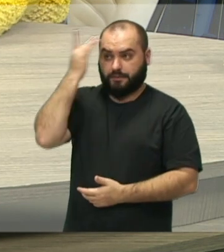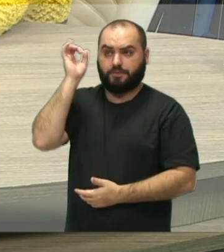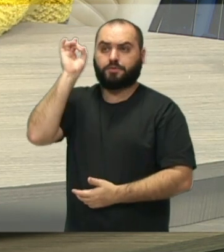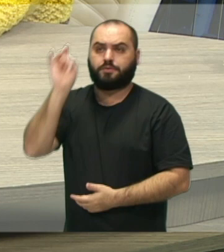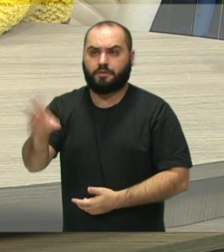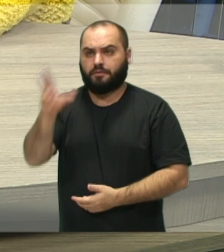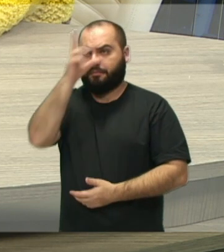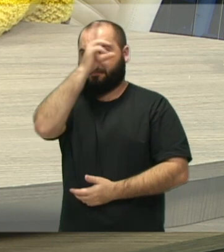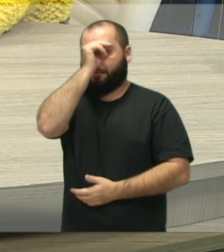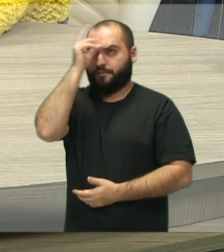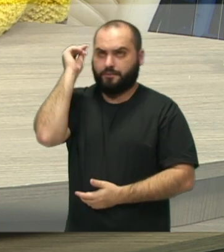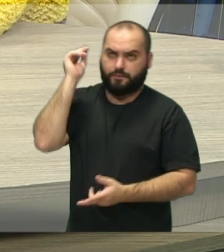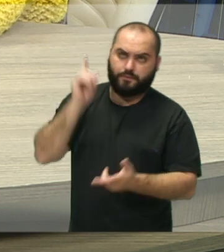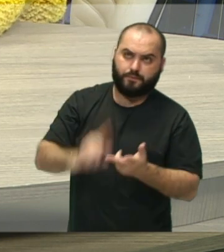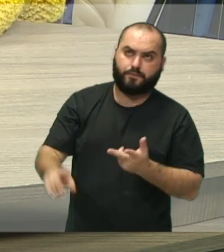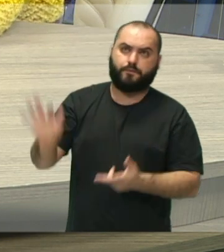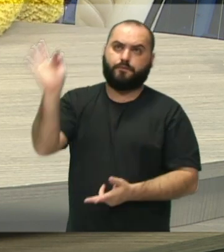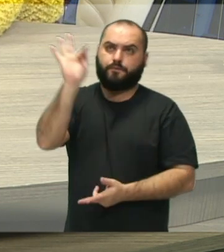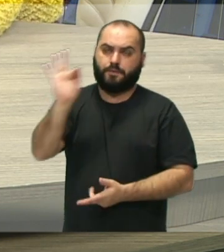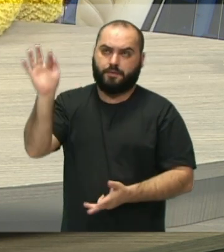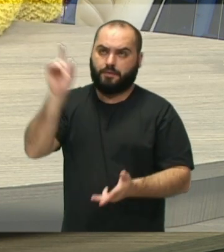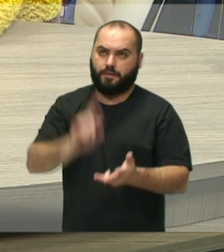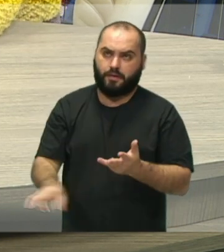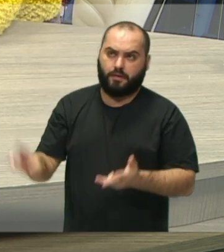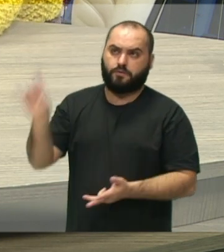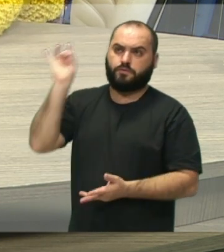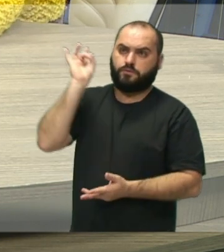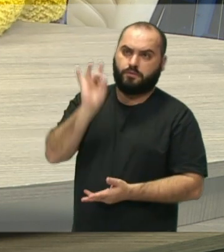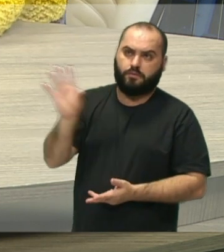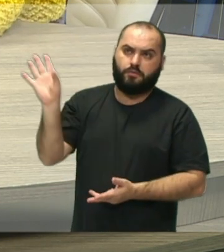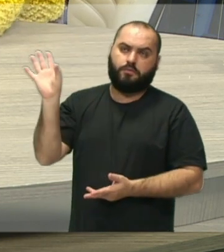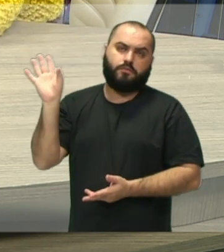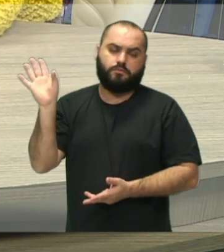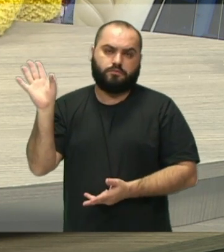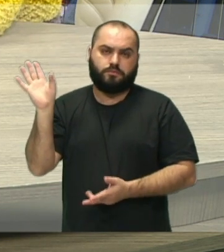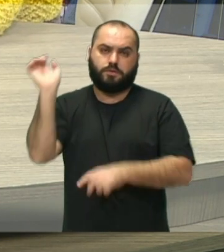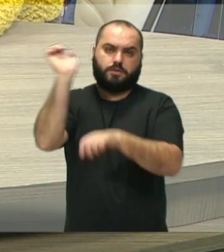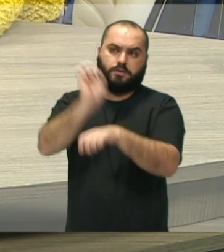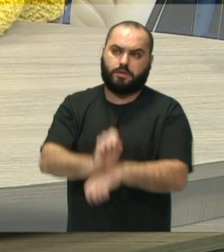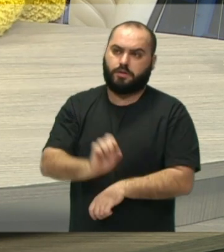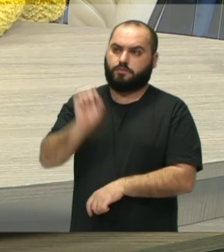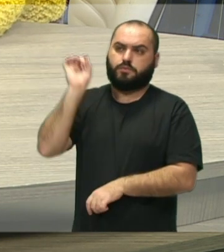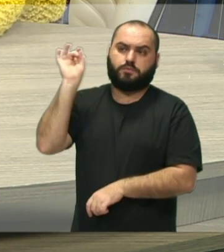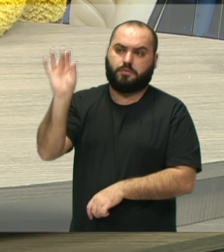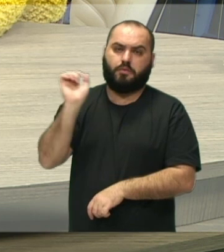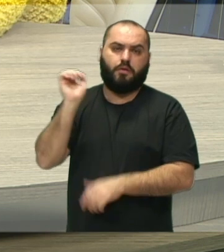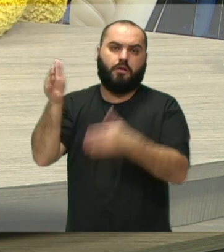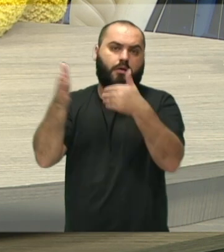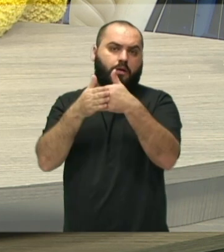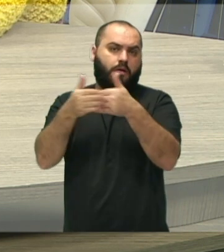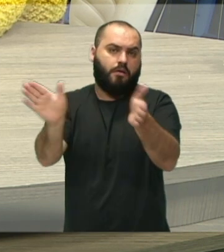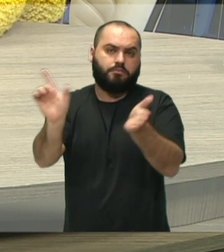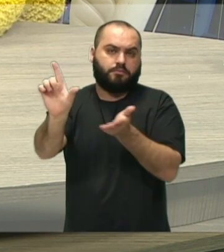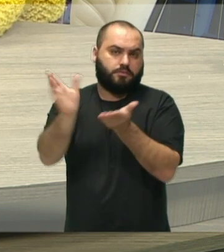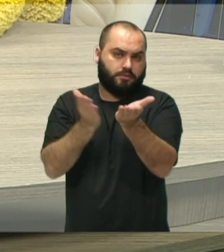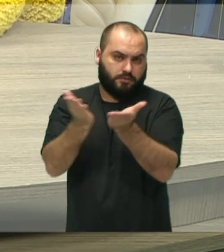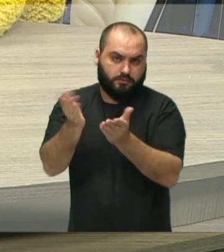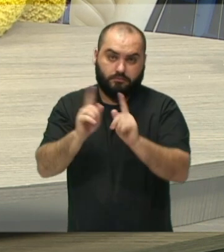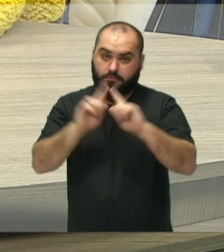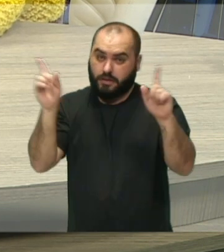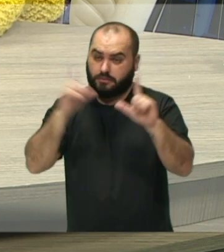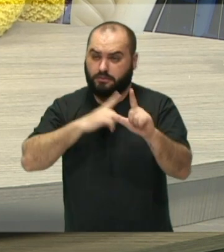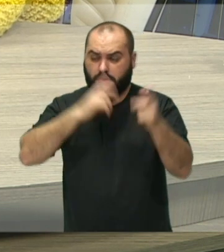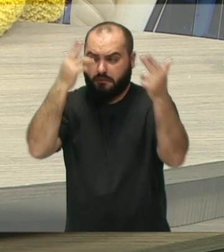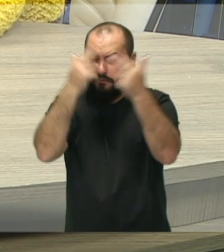ou apenas à União, ao governo federal, ou ao governo do estado, mas na verdade tem uma série de outras